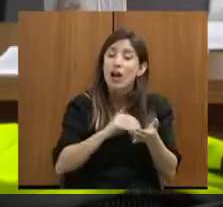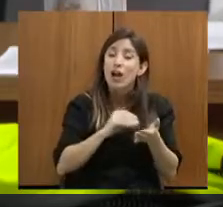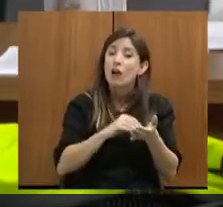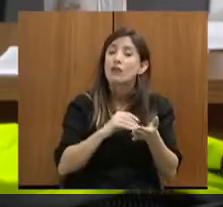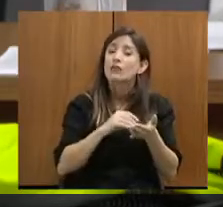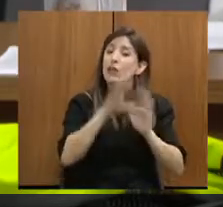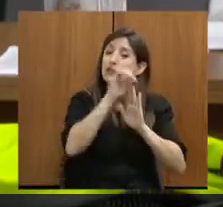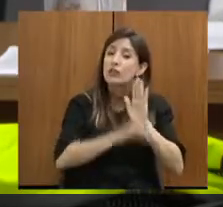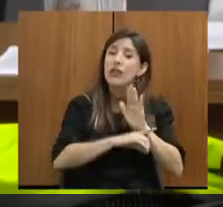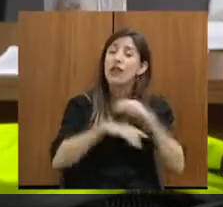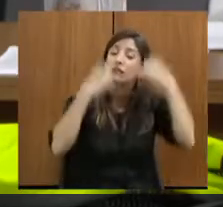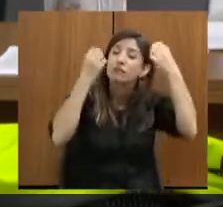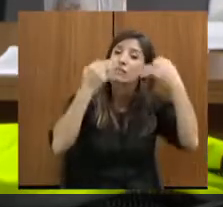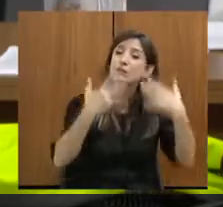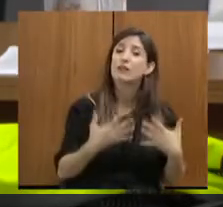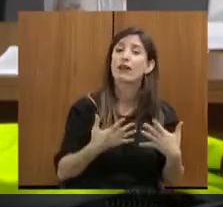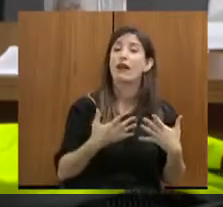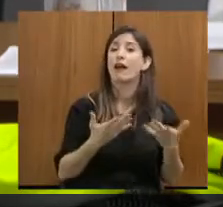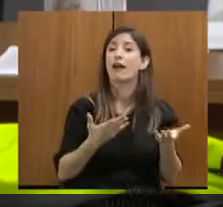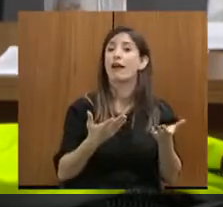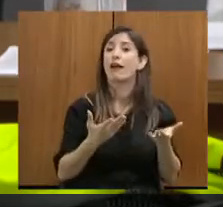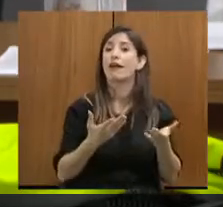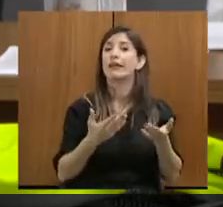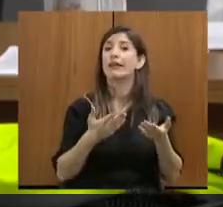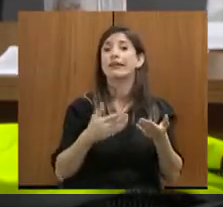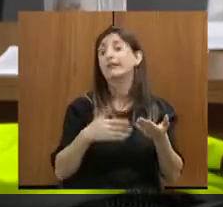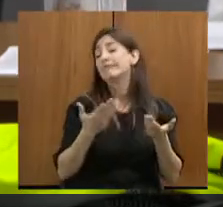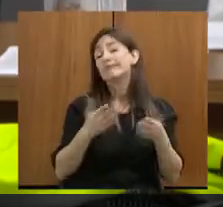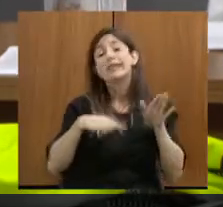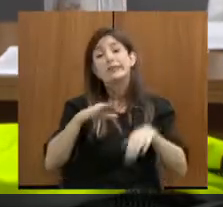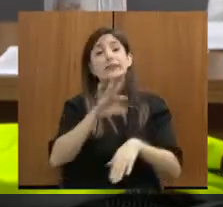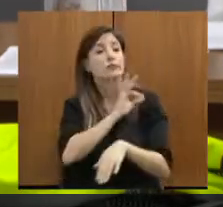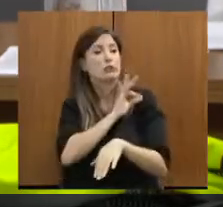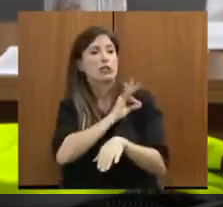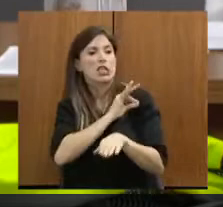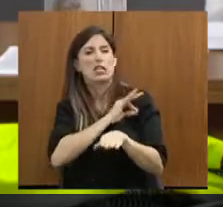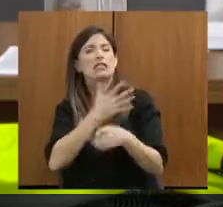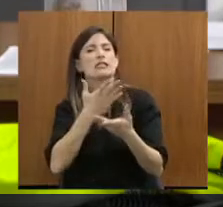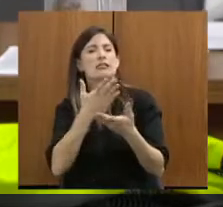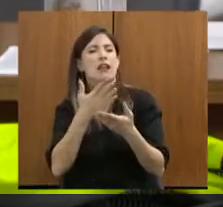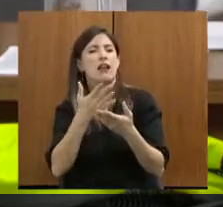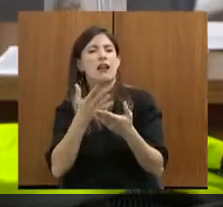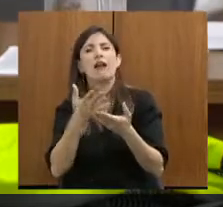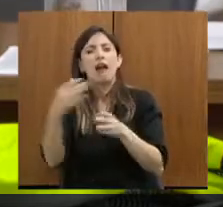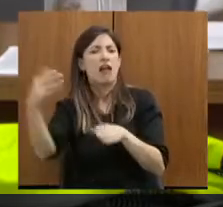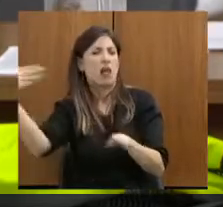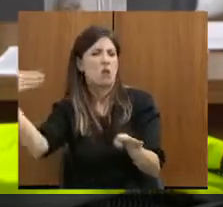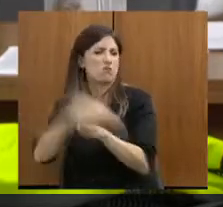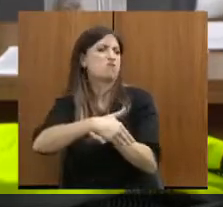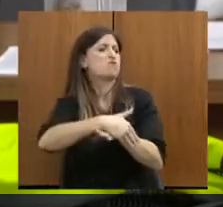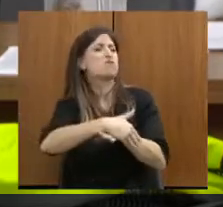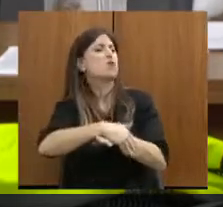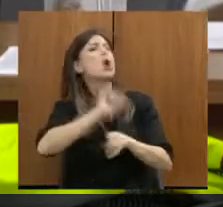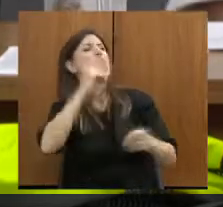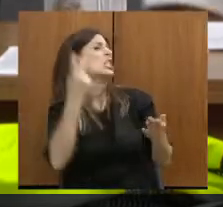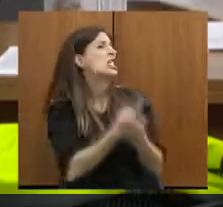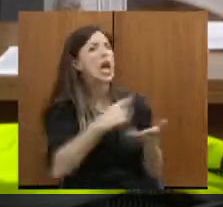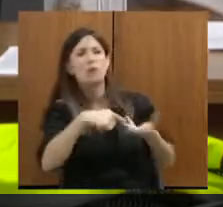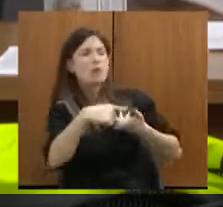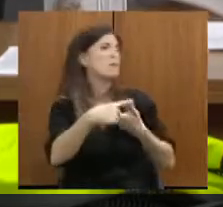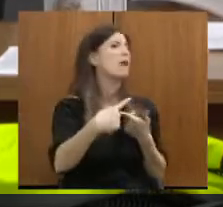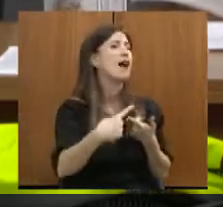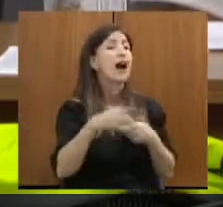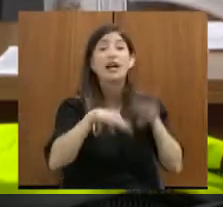na verdade eles já chegam para executar aquilo que vem na cabeça deles O que foi a renúncia e muitas das vezes não é barulho nenhum é